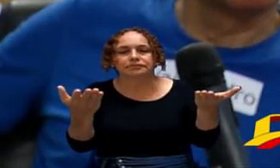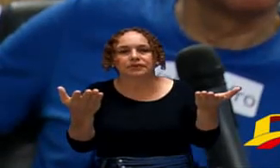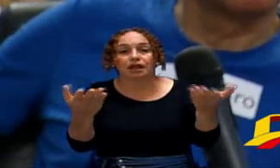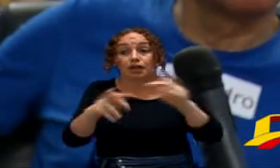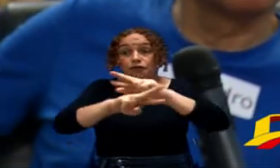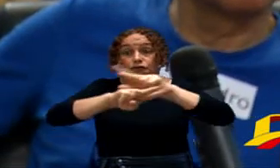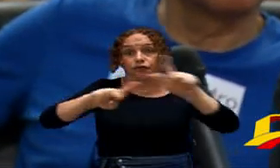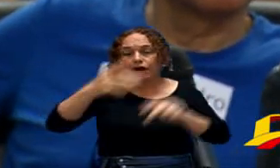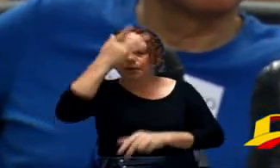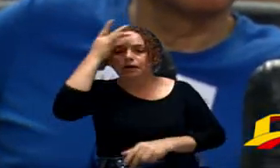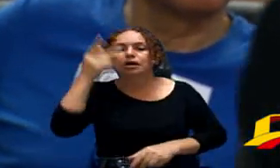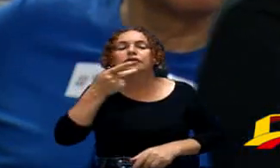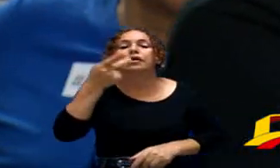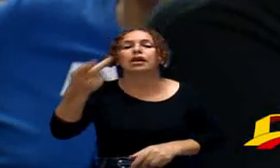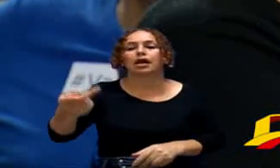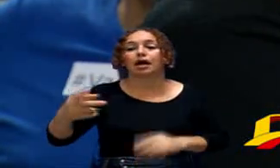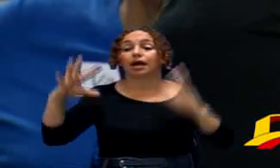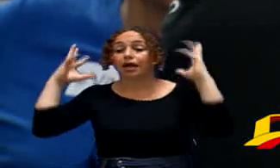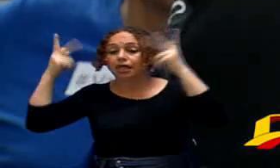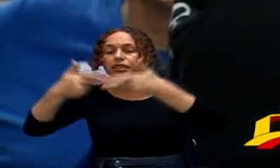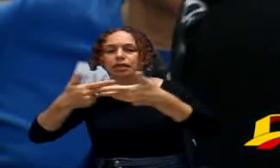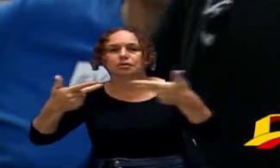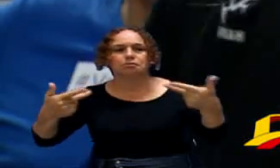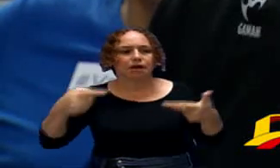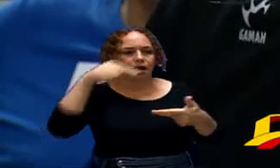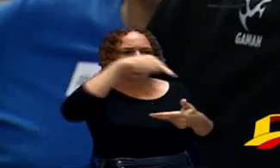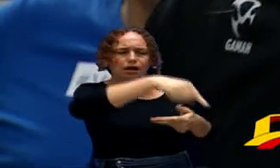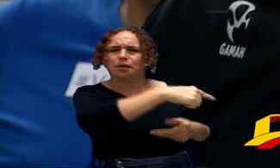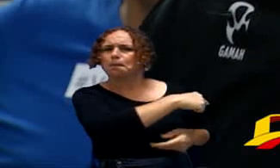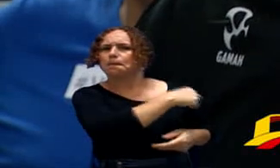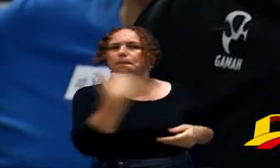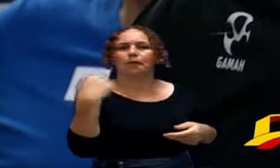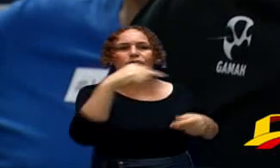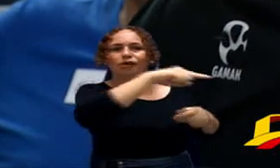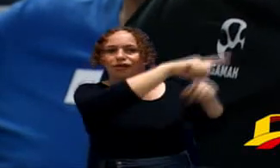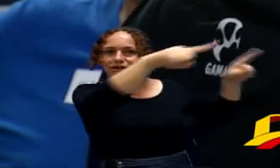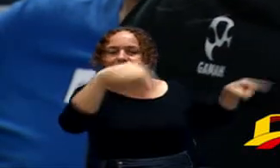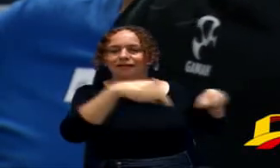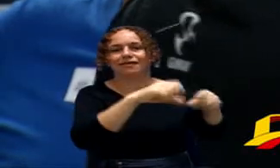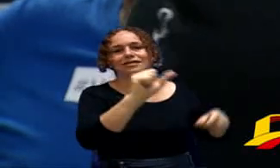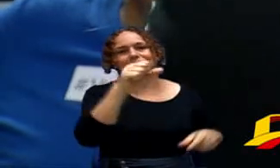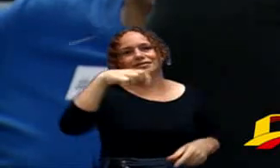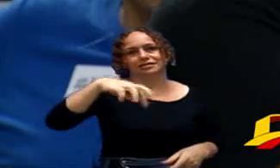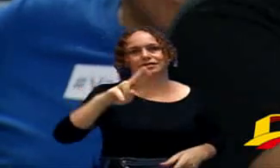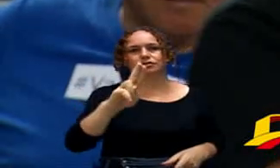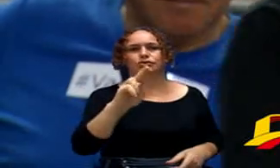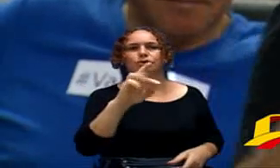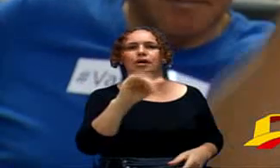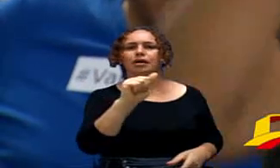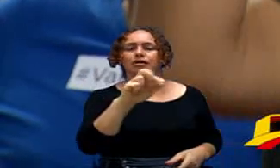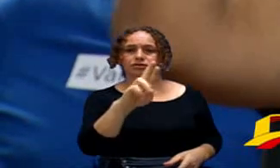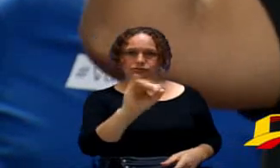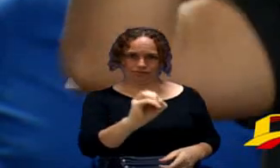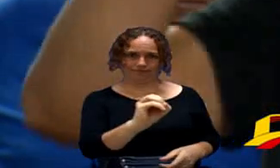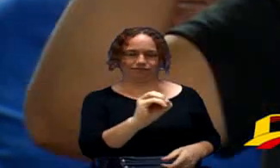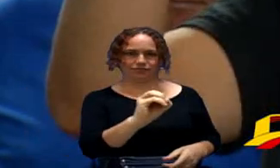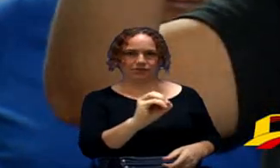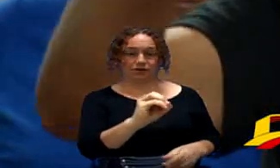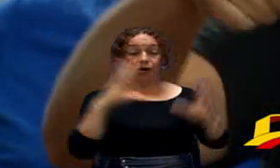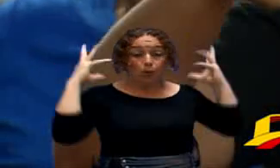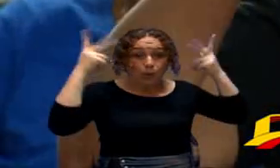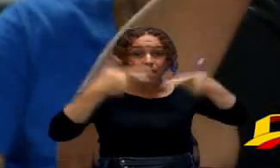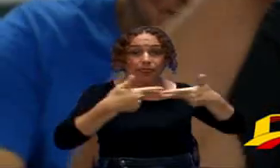morreram no santuário. O animal não vira imortal de ele entrar no santuário, né, gente? E quando ele